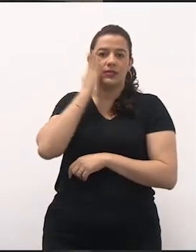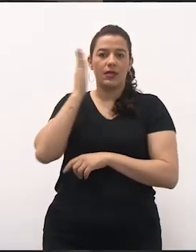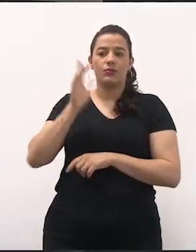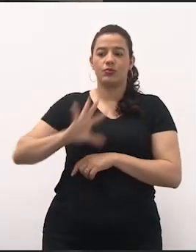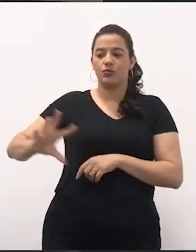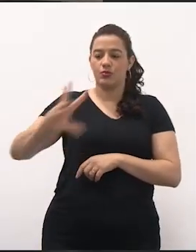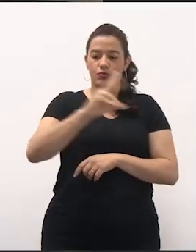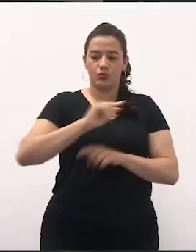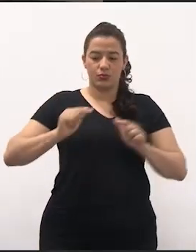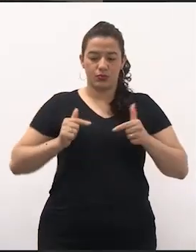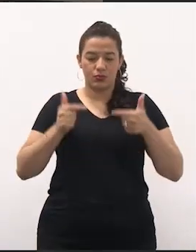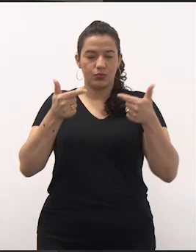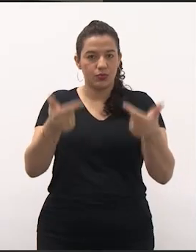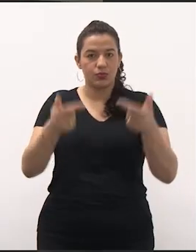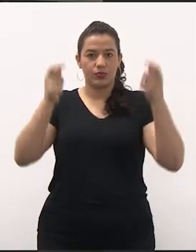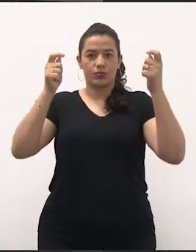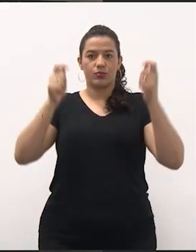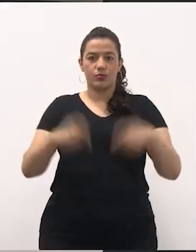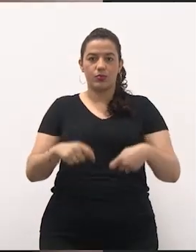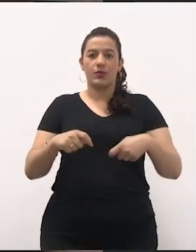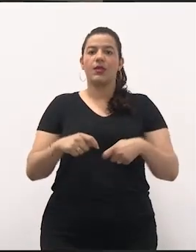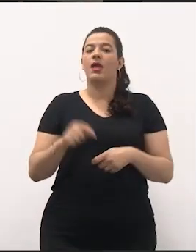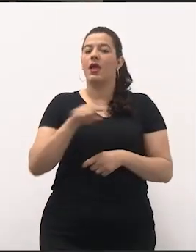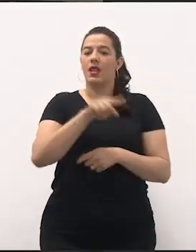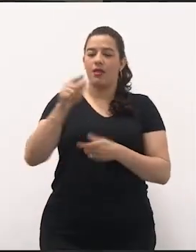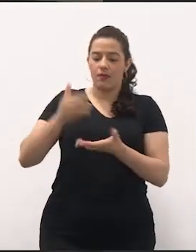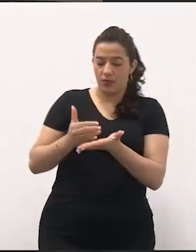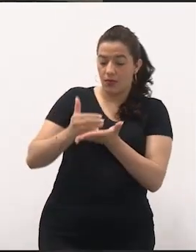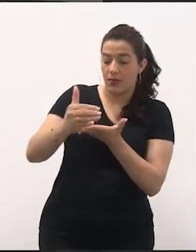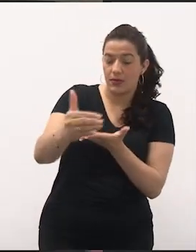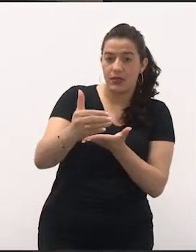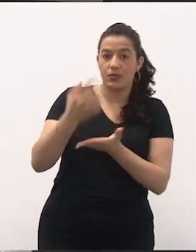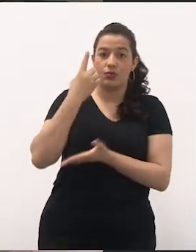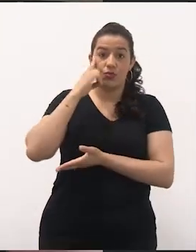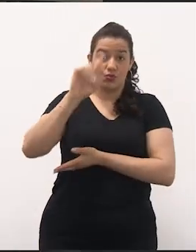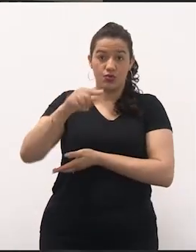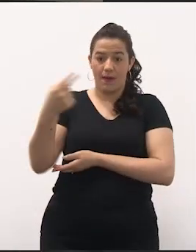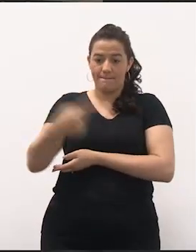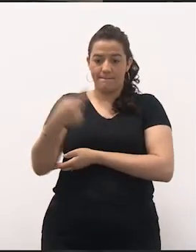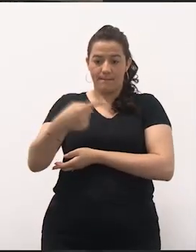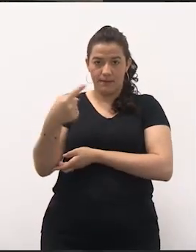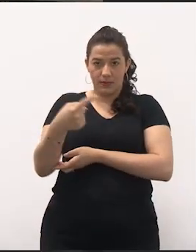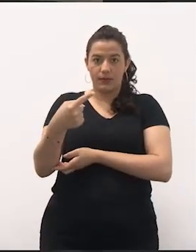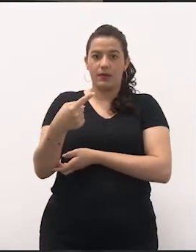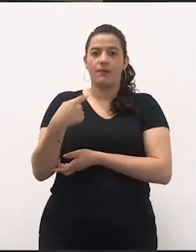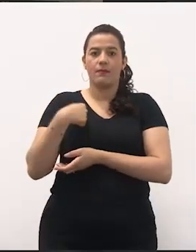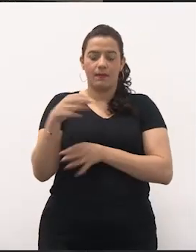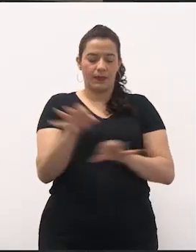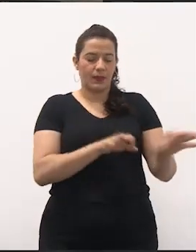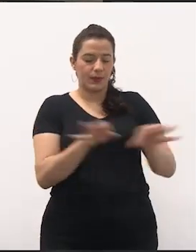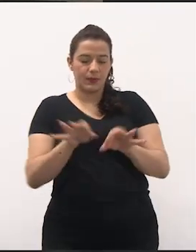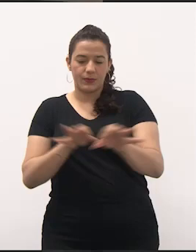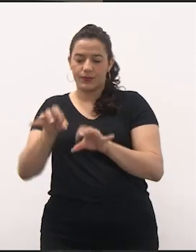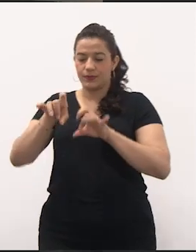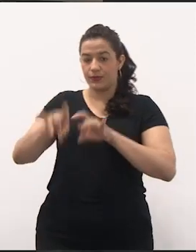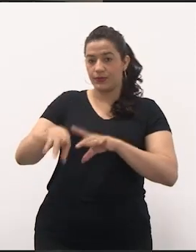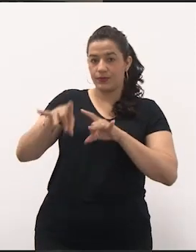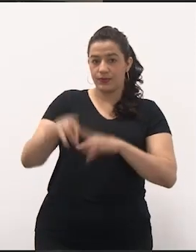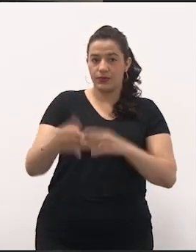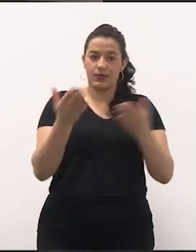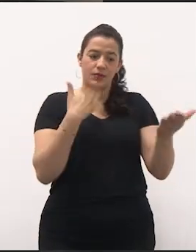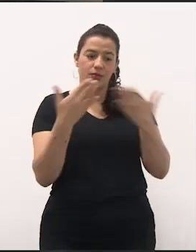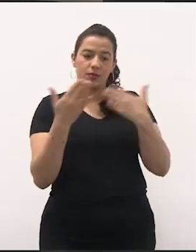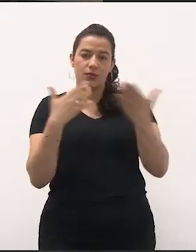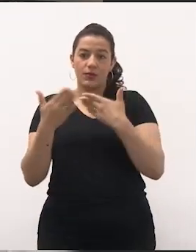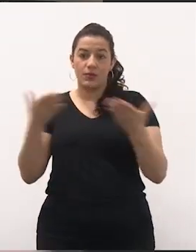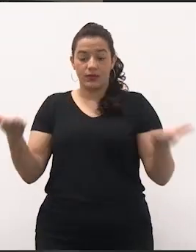tá? Porque ela foi iniciada lá no dia 1º, né? A gente fez uma orientação técnica muito parecida com essa conversa que a gente